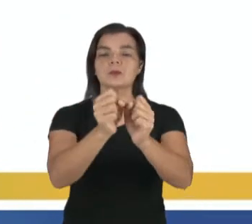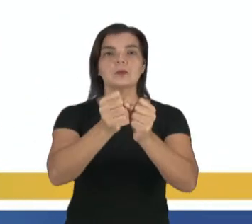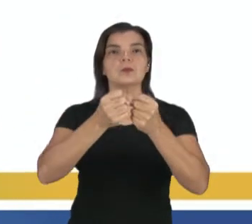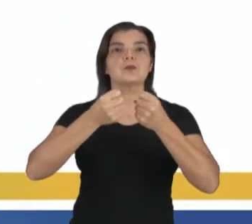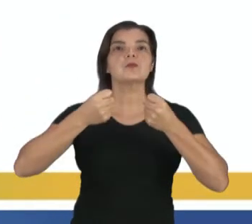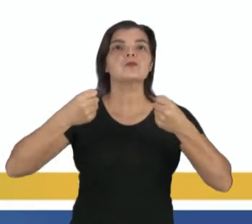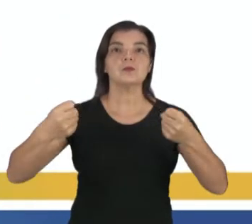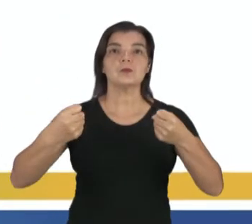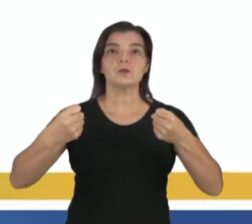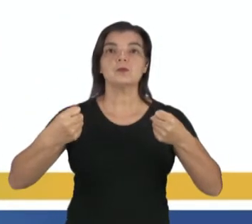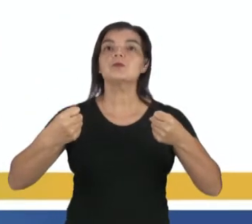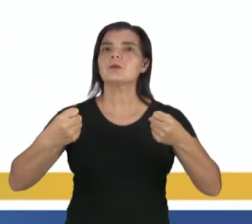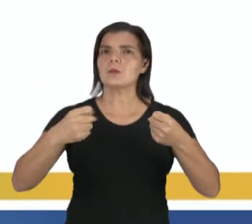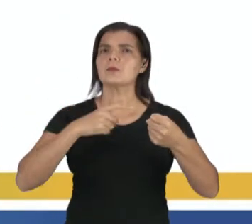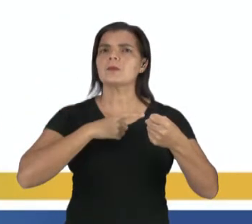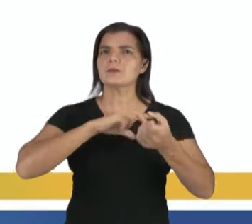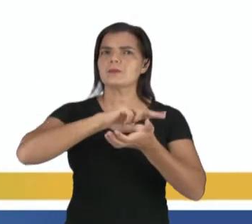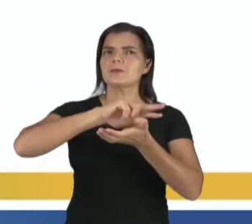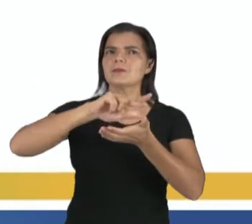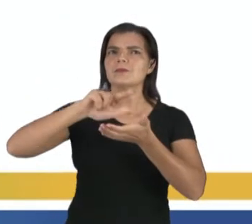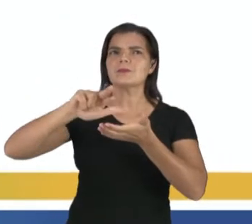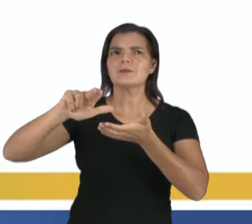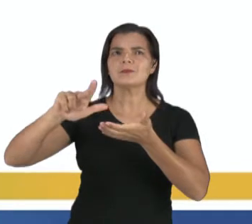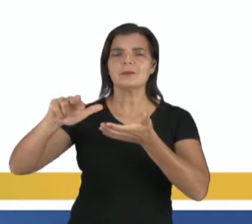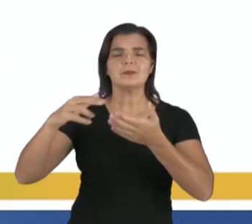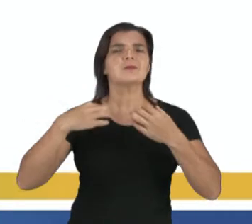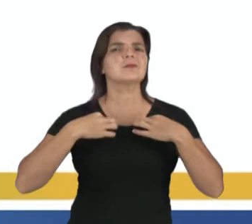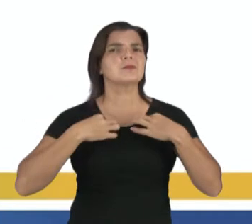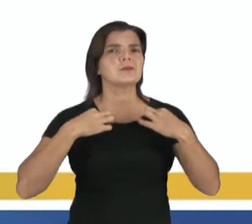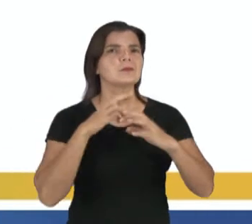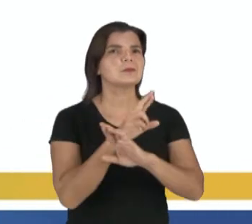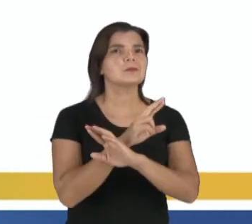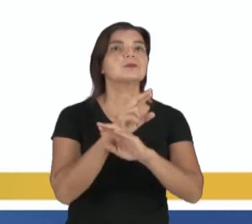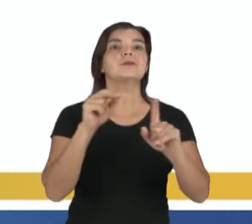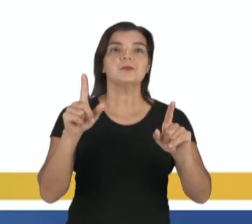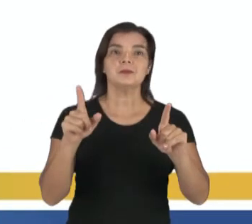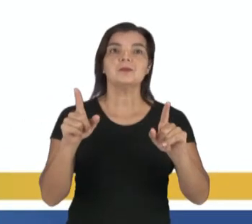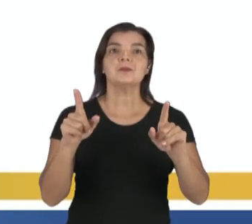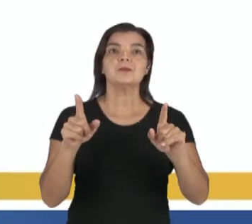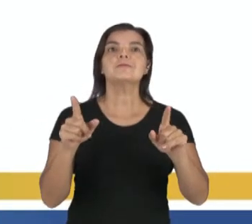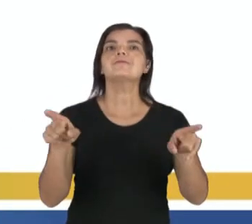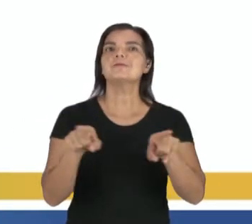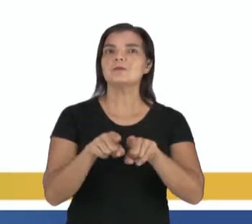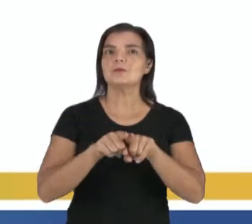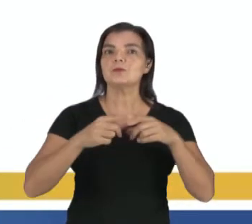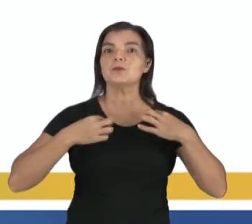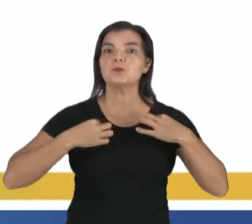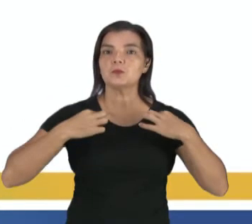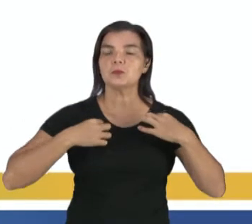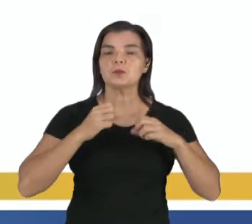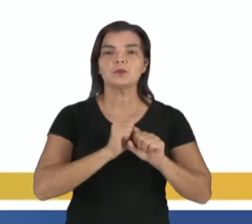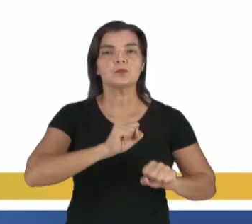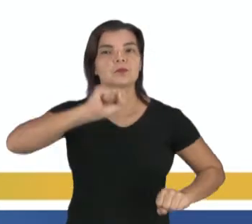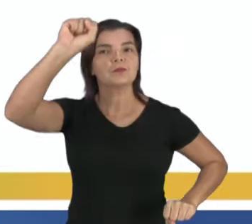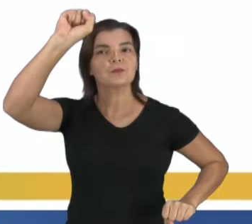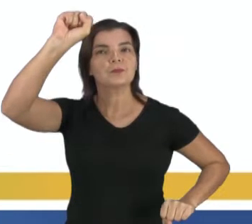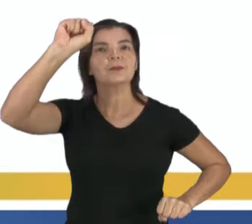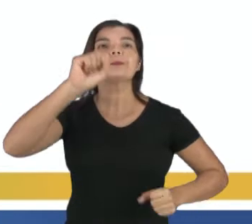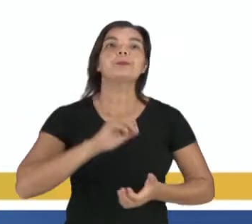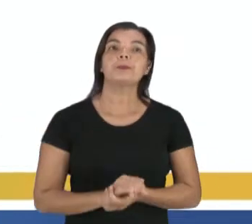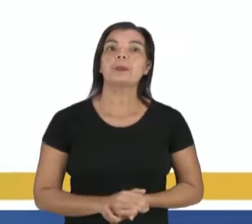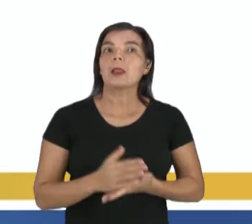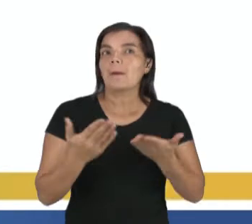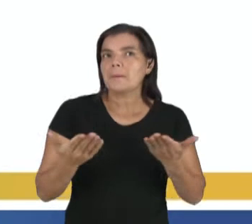guarda-roupa. No guarda-roupas havia muitas peças diferentes, inclusive o uniforme do